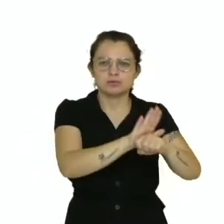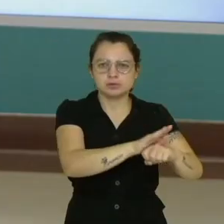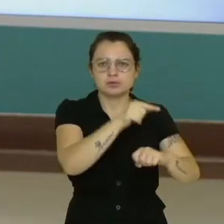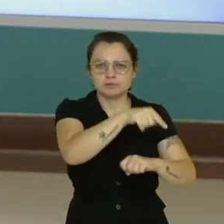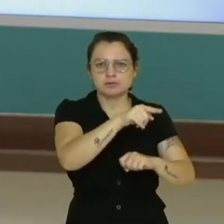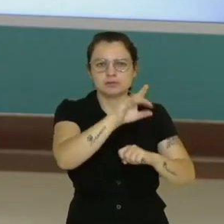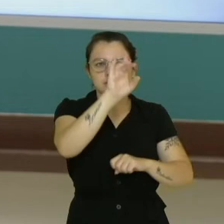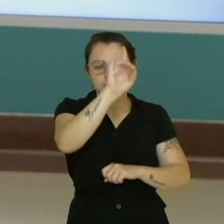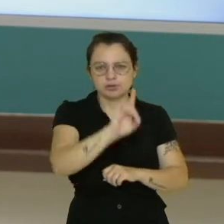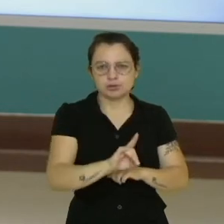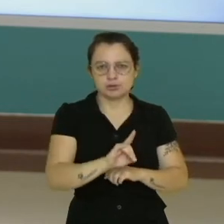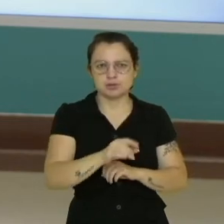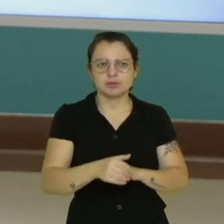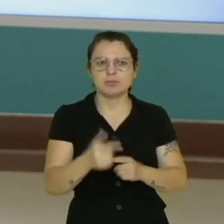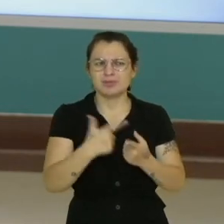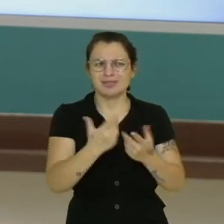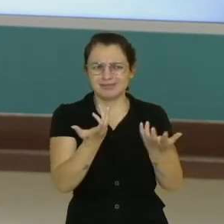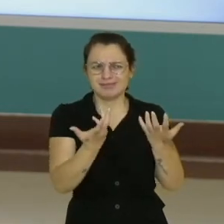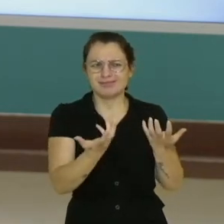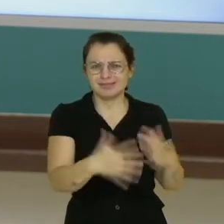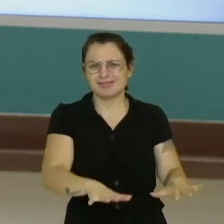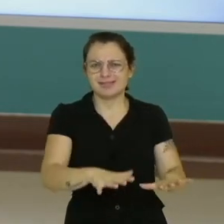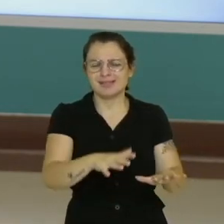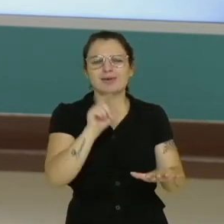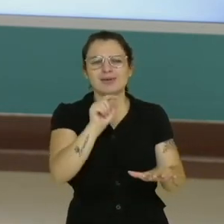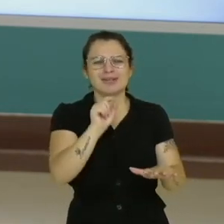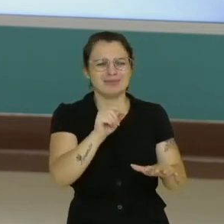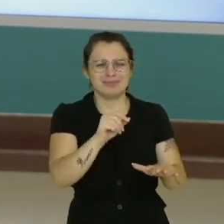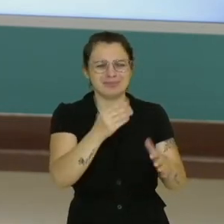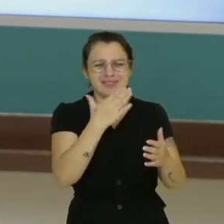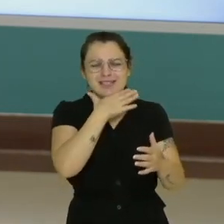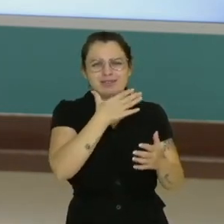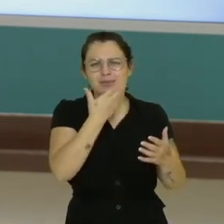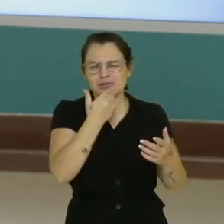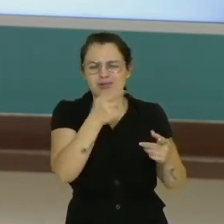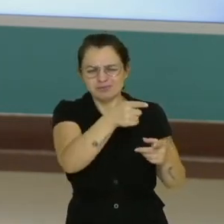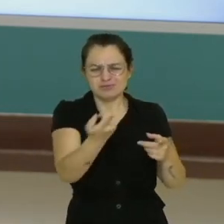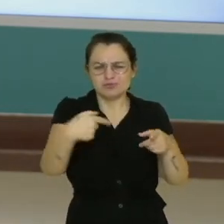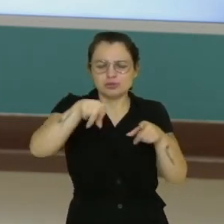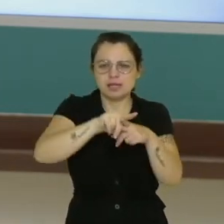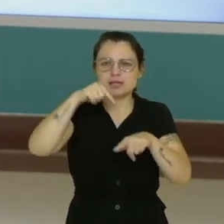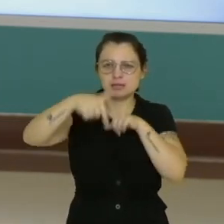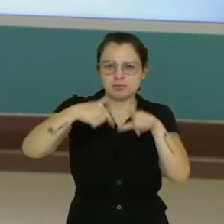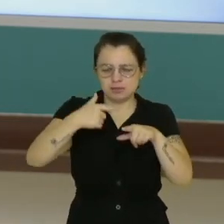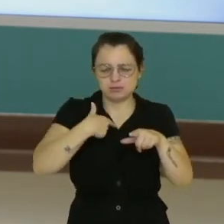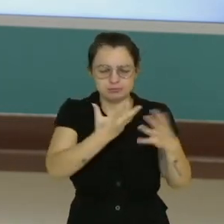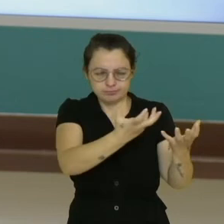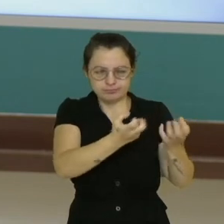para assim encerrar o movimento e os trabalhadores voltarem aos seus postos de trabalho.